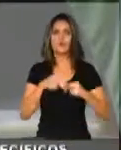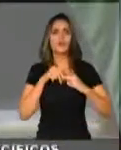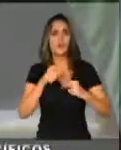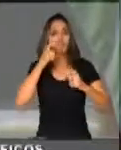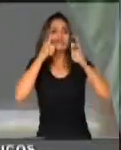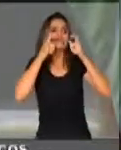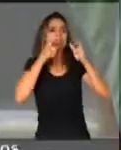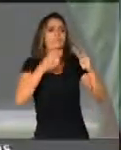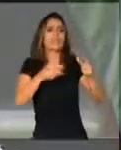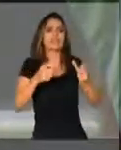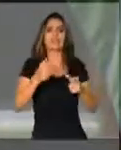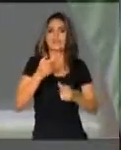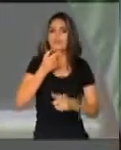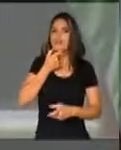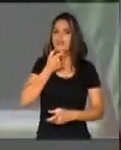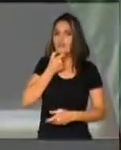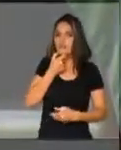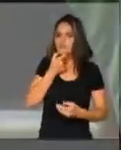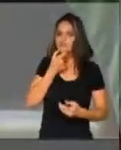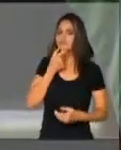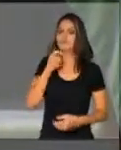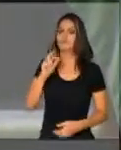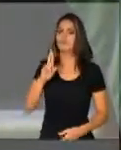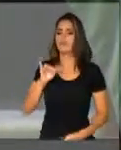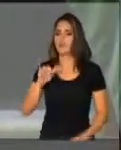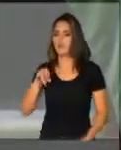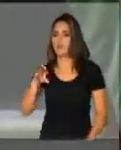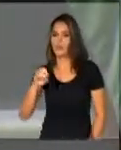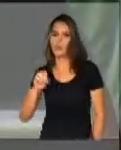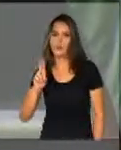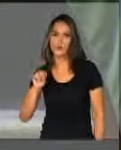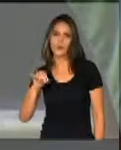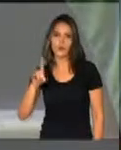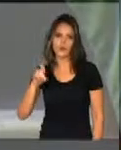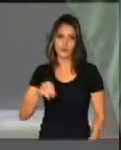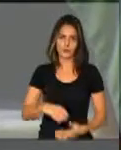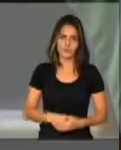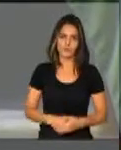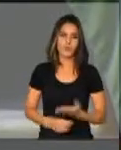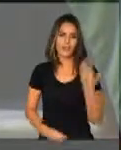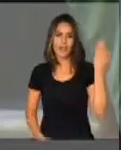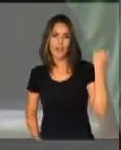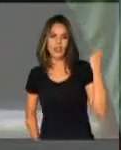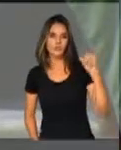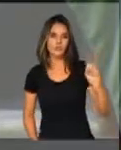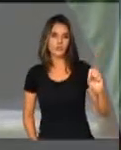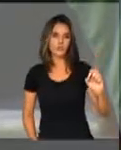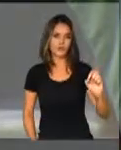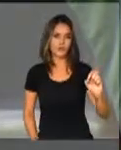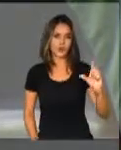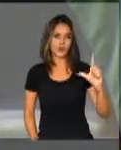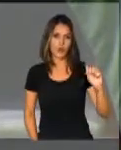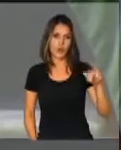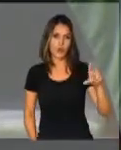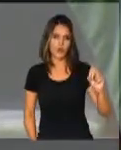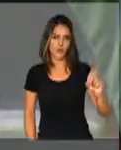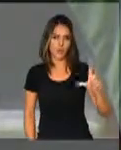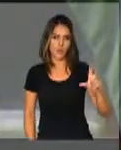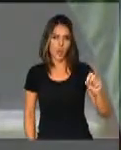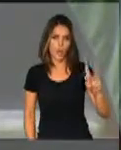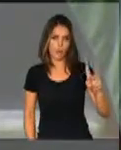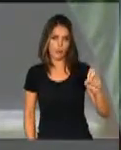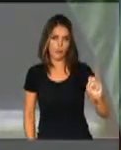da Inglaterra, do Reino Unido, e no momento em que Solano Lopes realizava políticas de